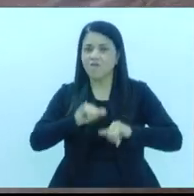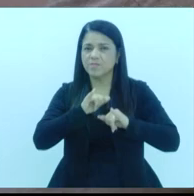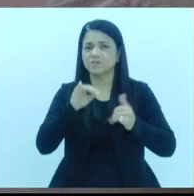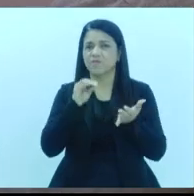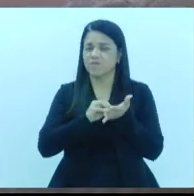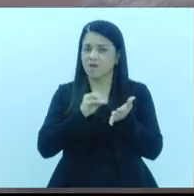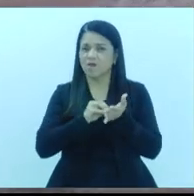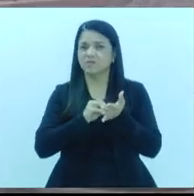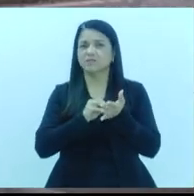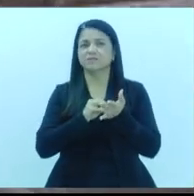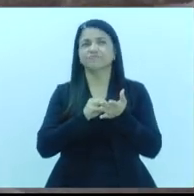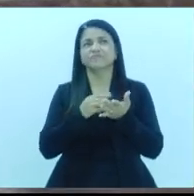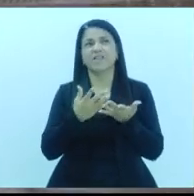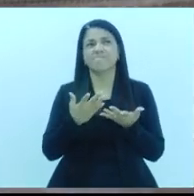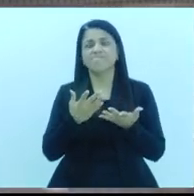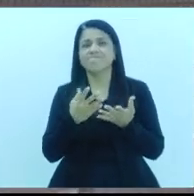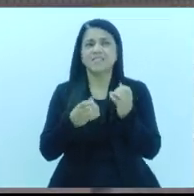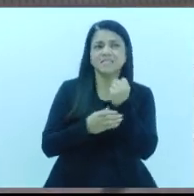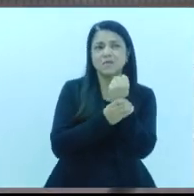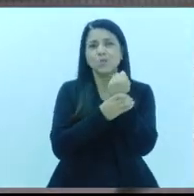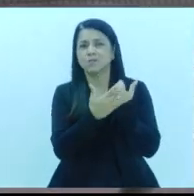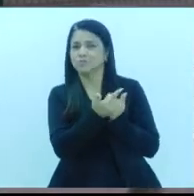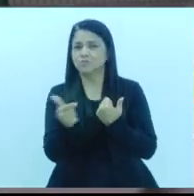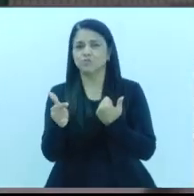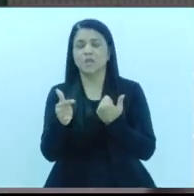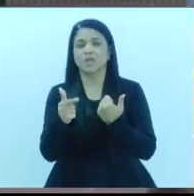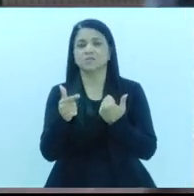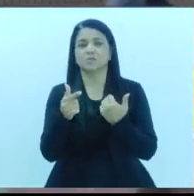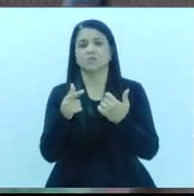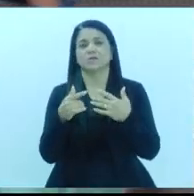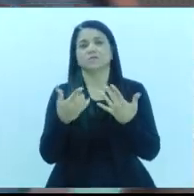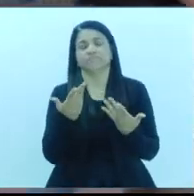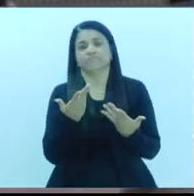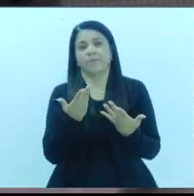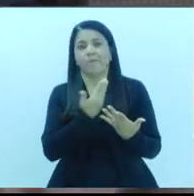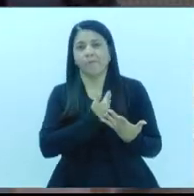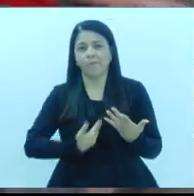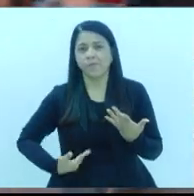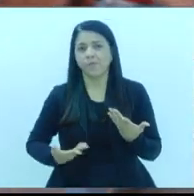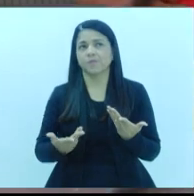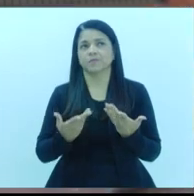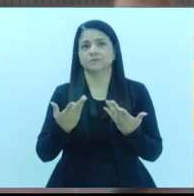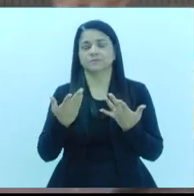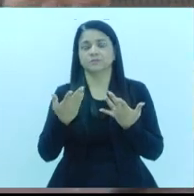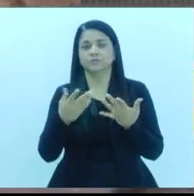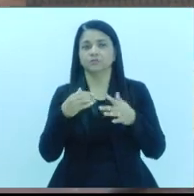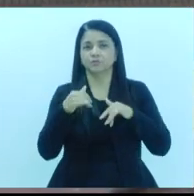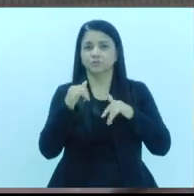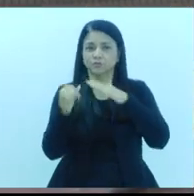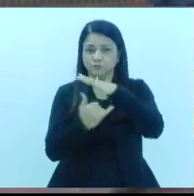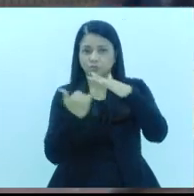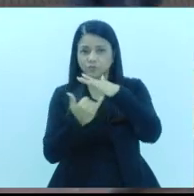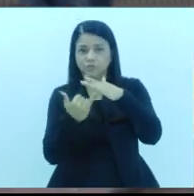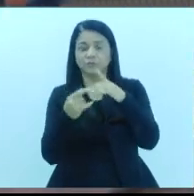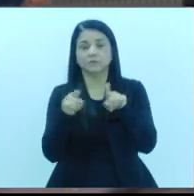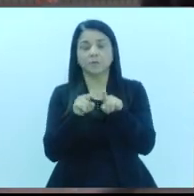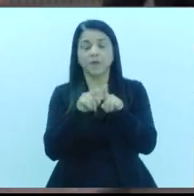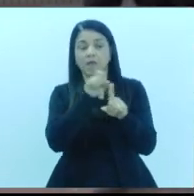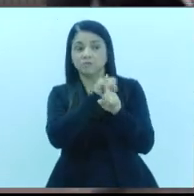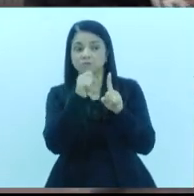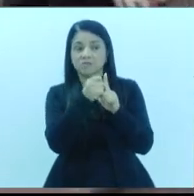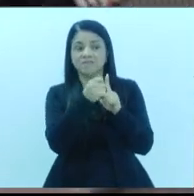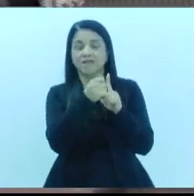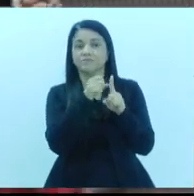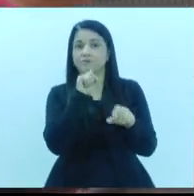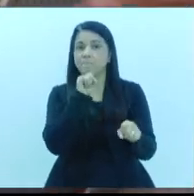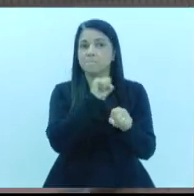às políticas públicas, às instituições, né? E amarra um pouco a possibilidade, por exemplo, da sociedade reagir